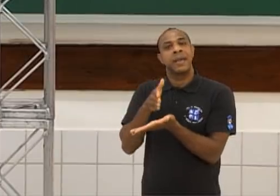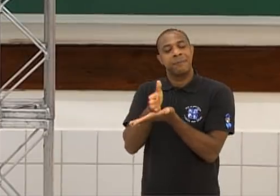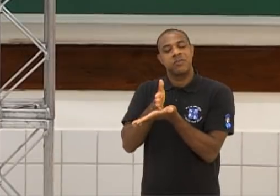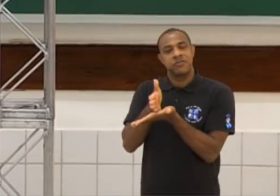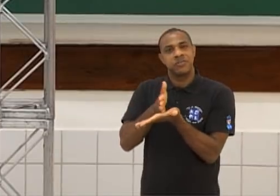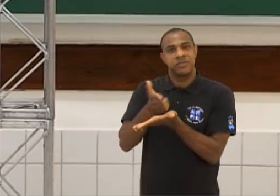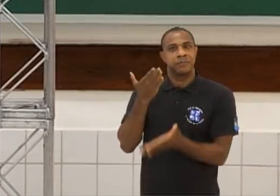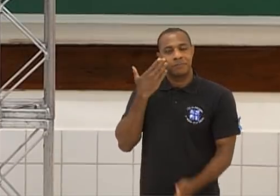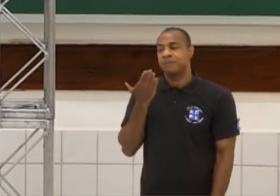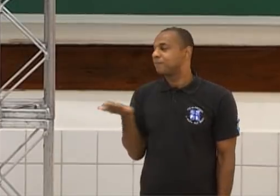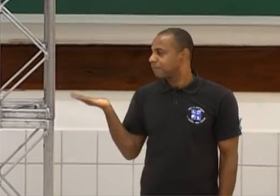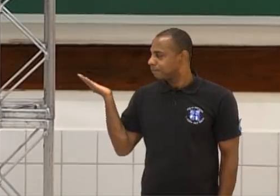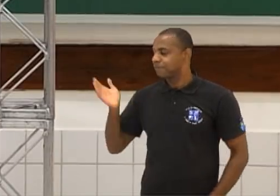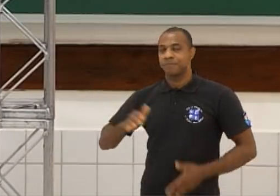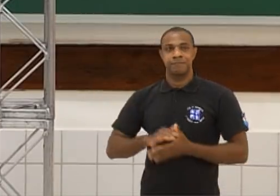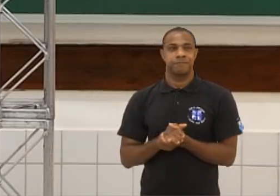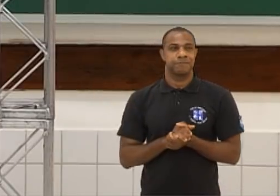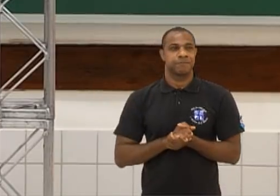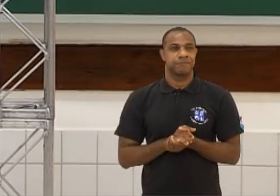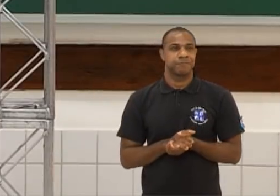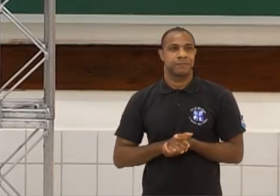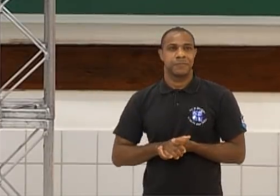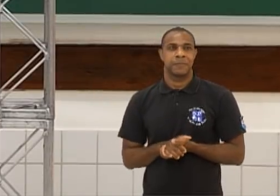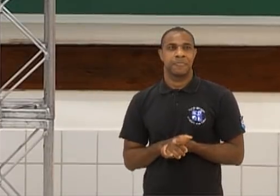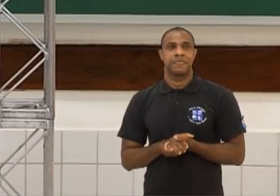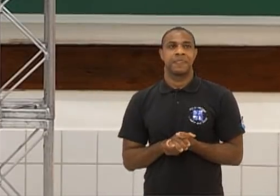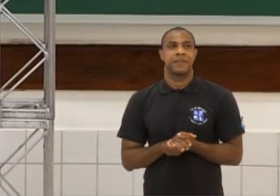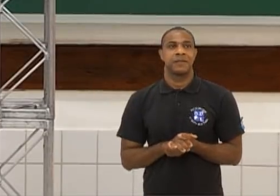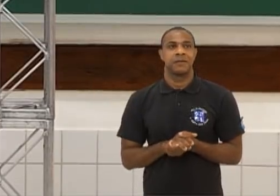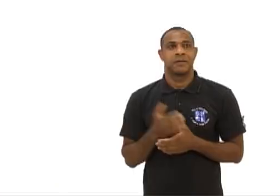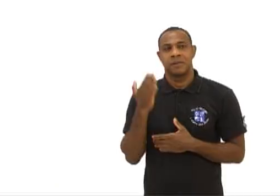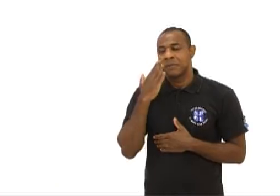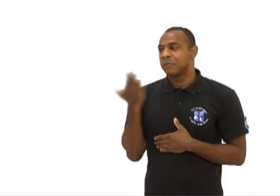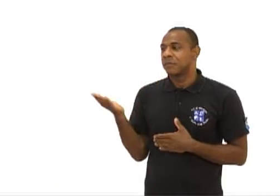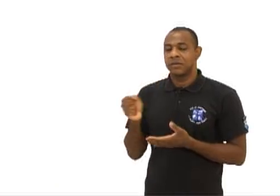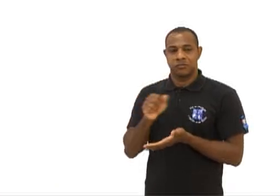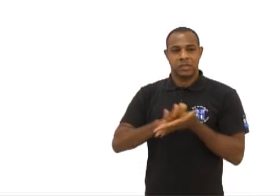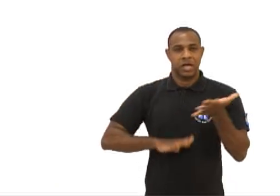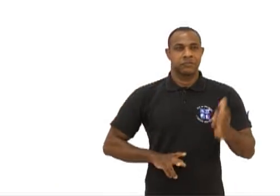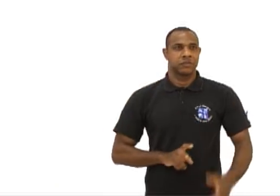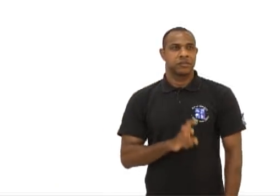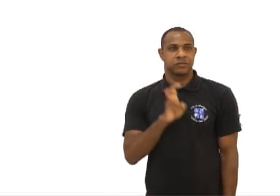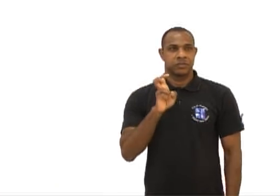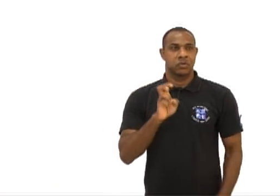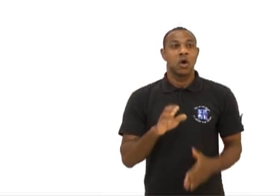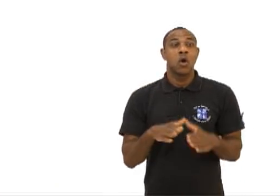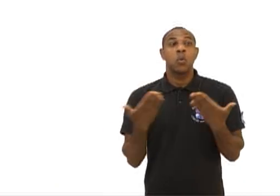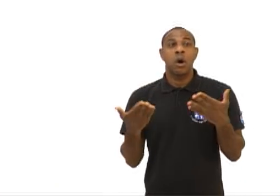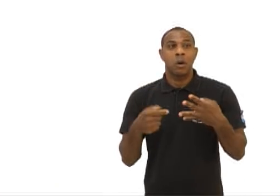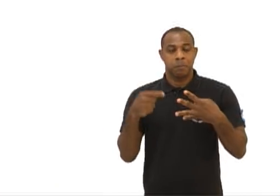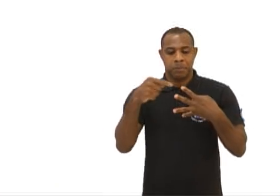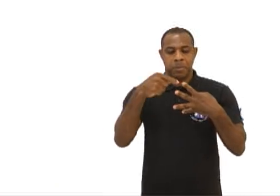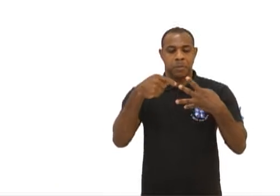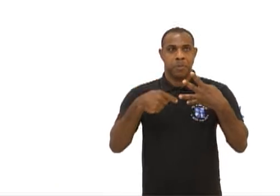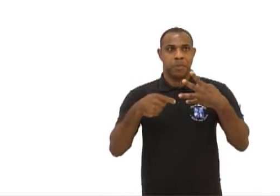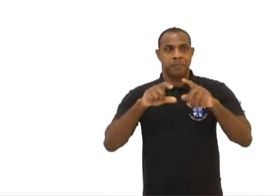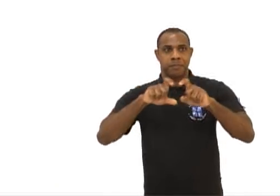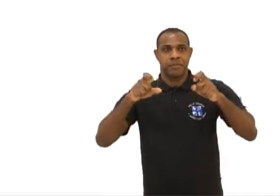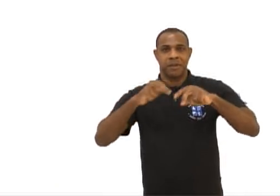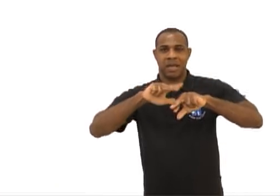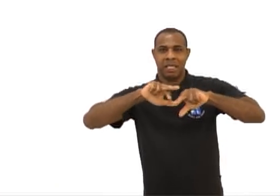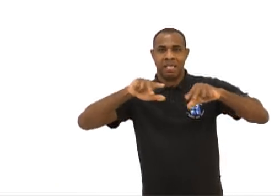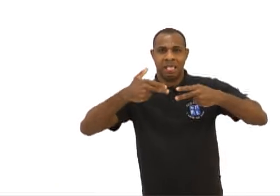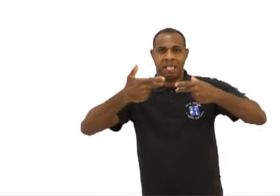C são equações do primeiro grau. Vamos continuar? Então, exercício 5. Qual dos elementos do conjunto? Então, veja